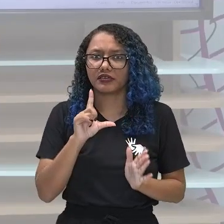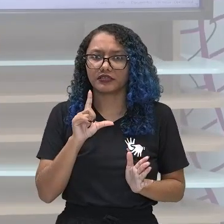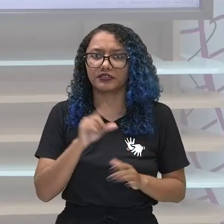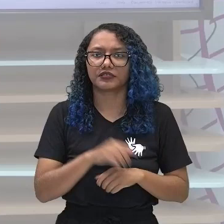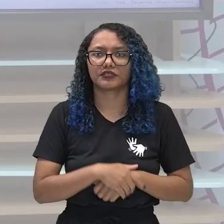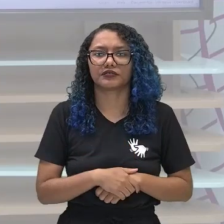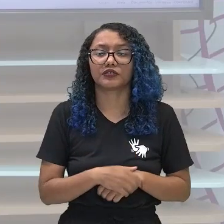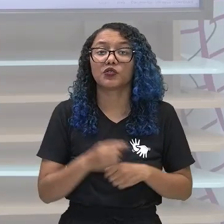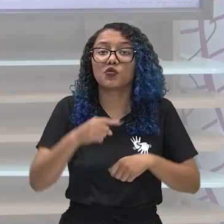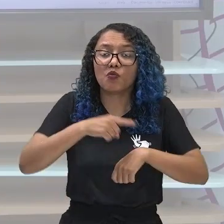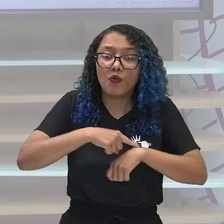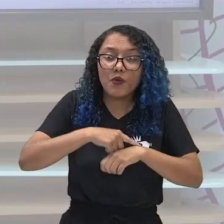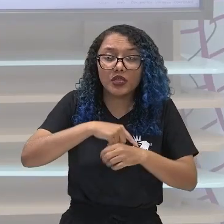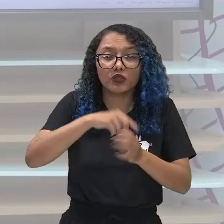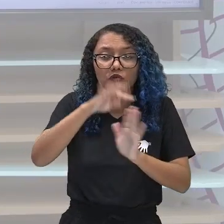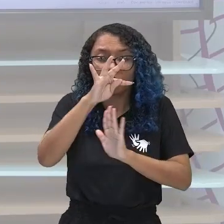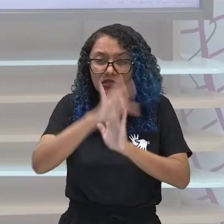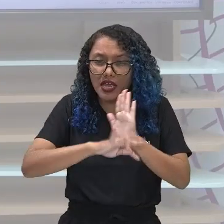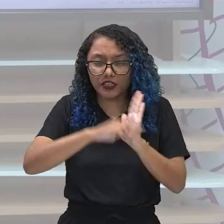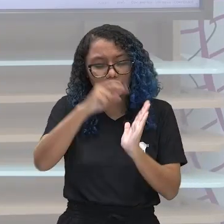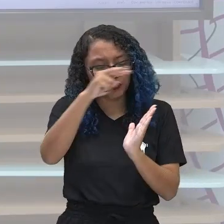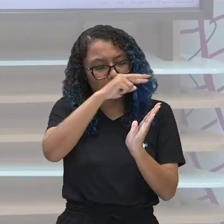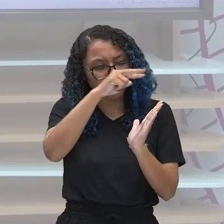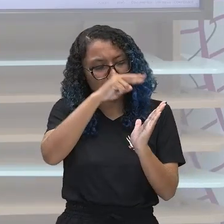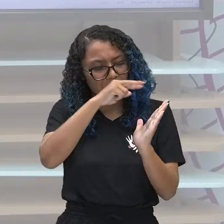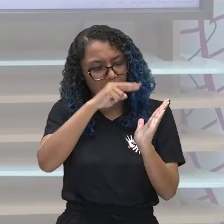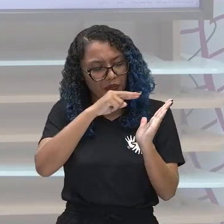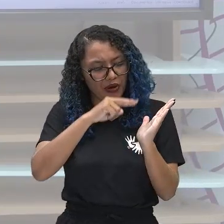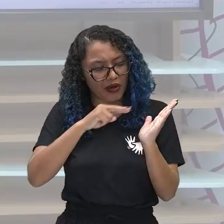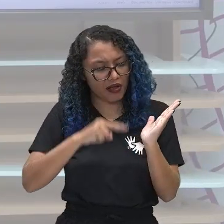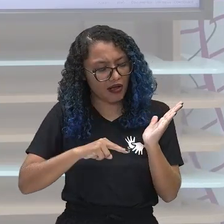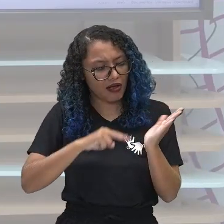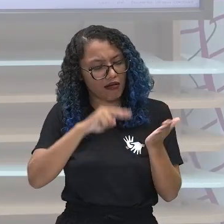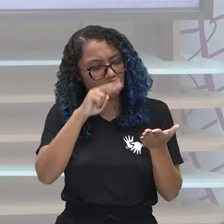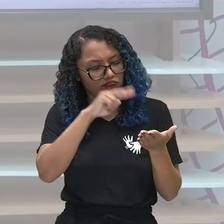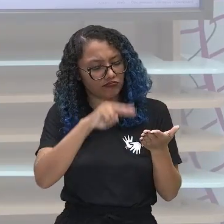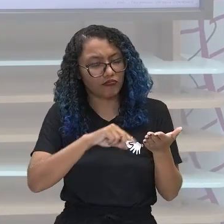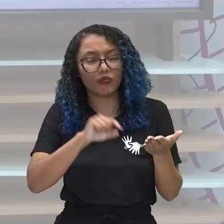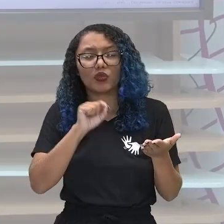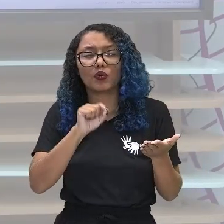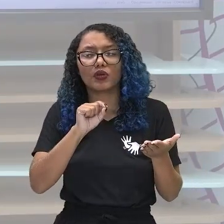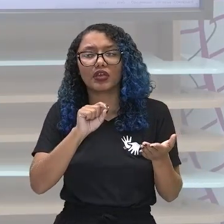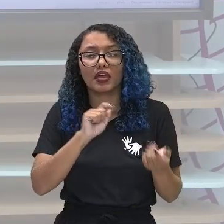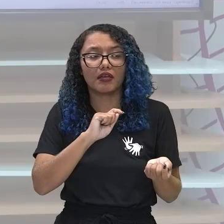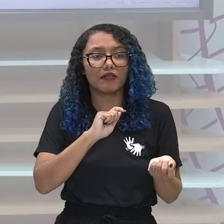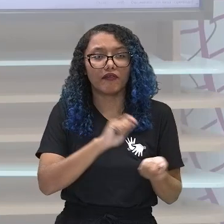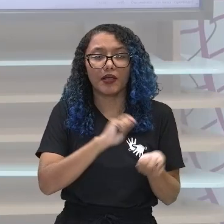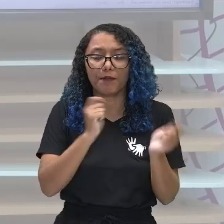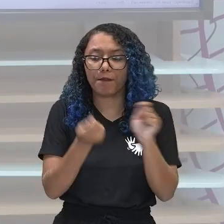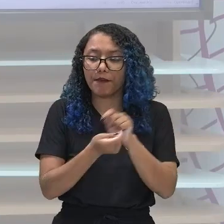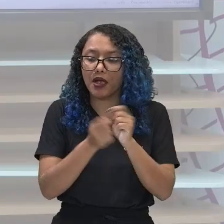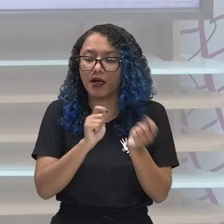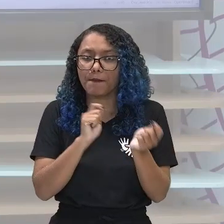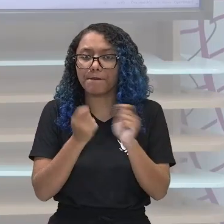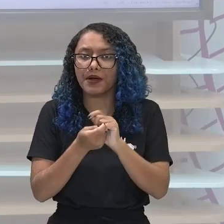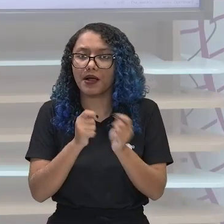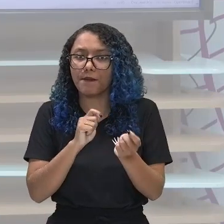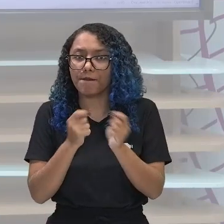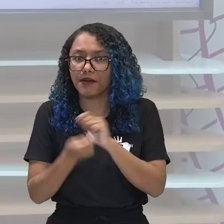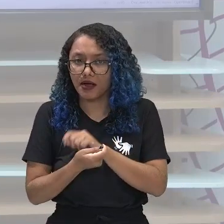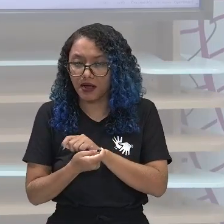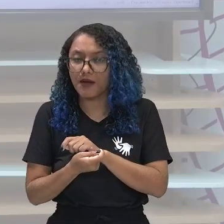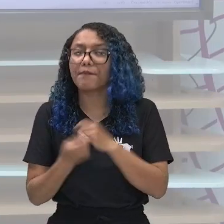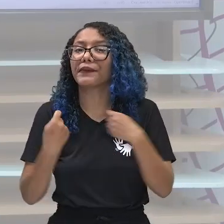ler, né, a frase, você vai fazendo a transcodificação. Pessoal, a